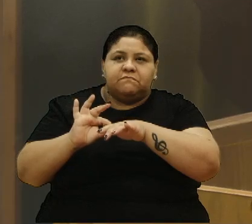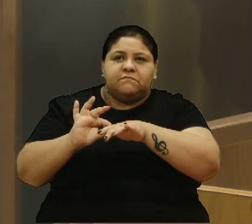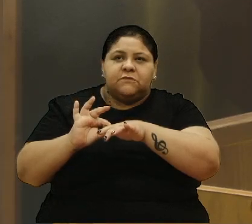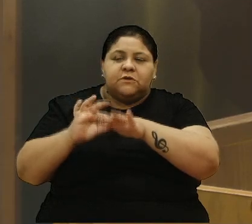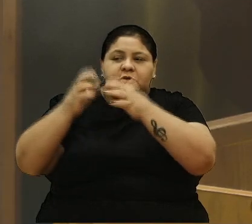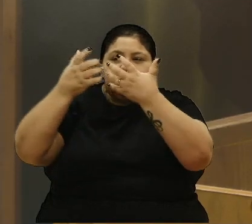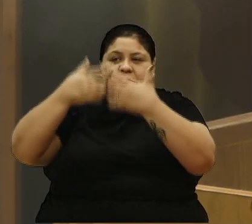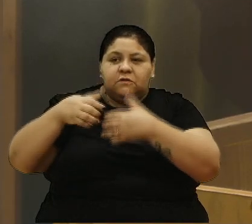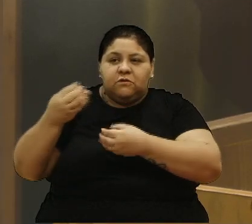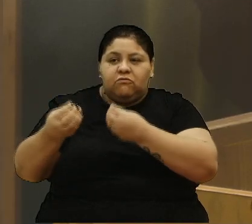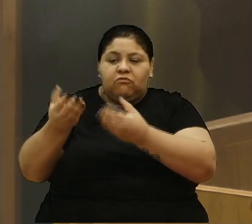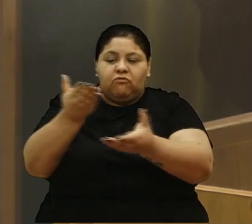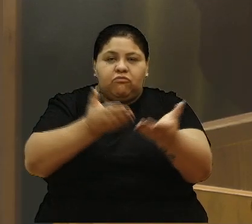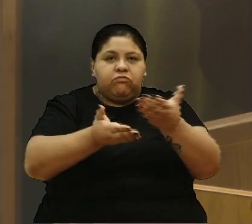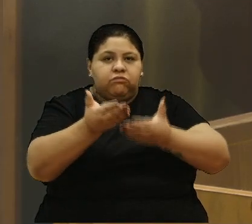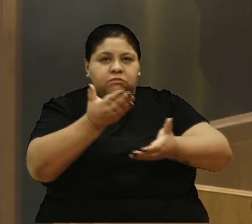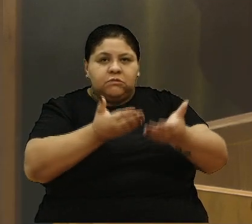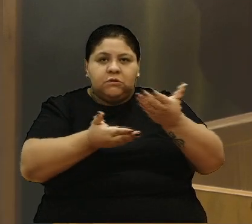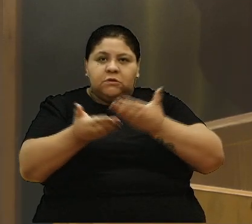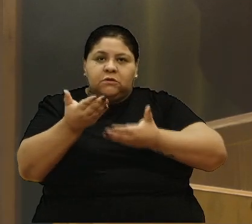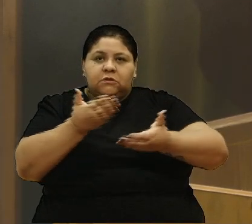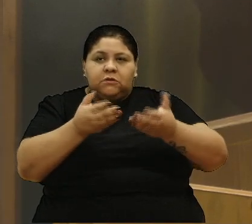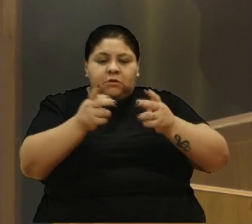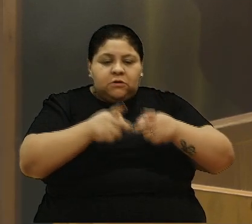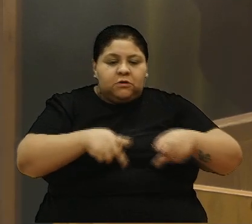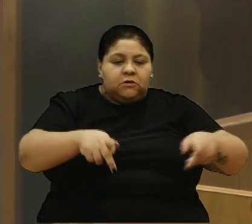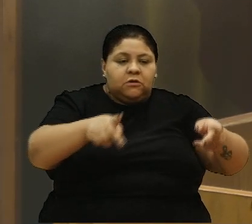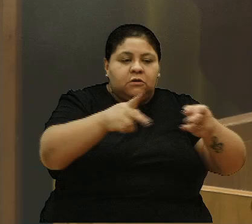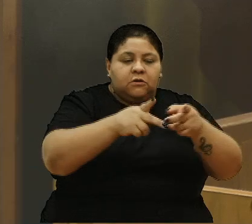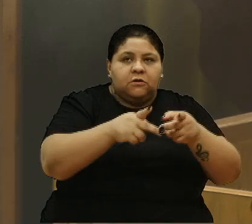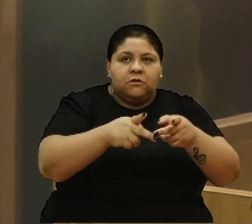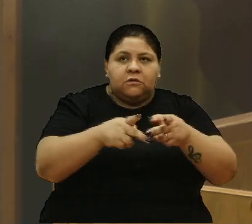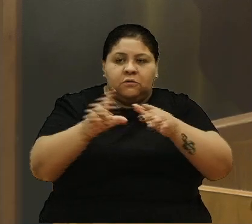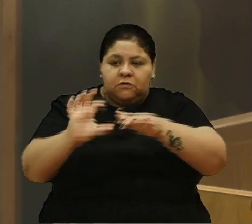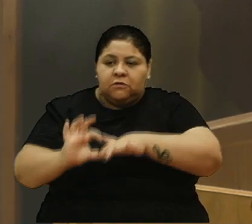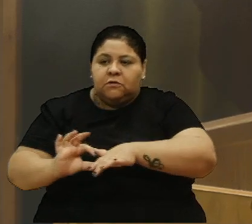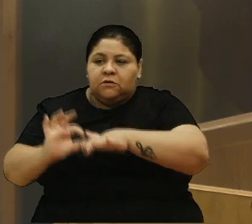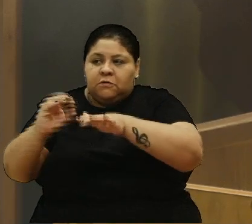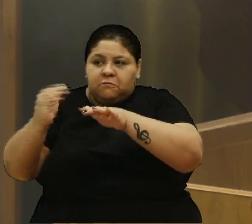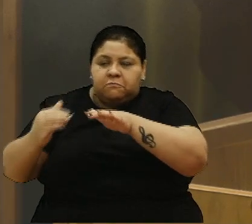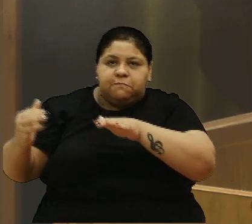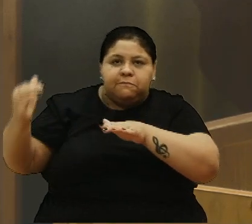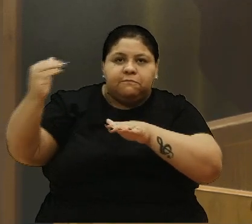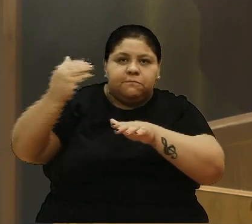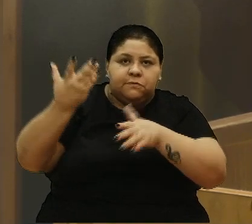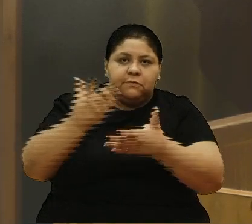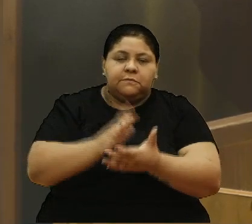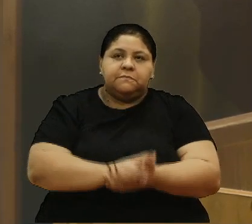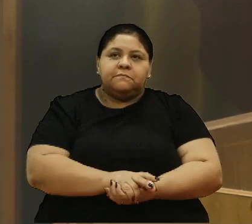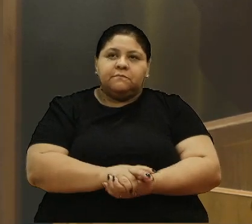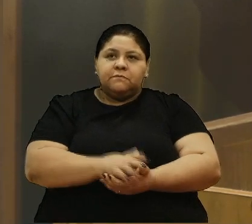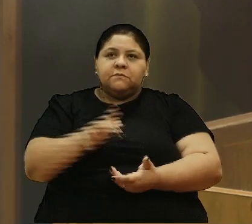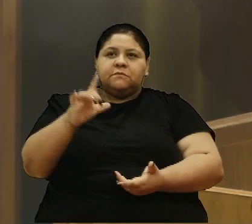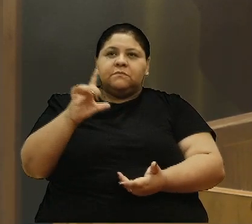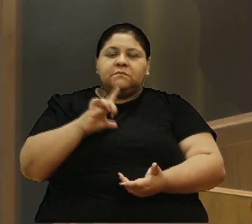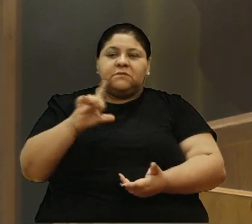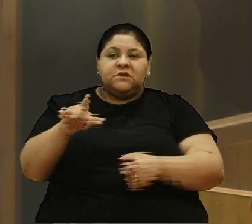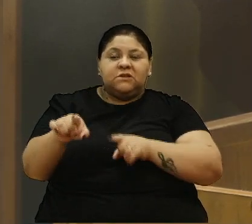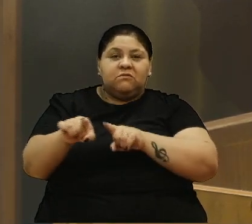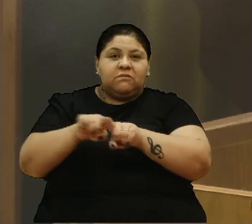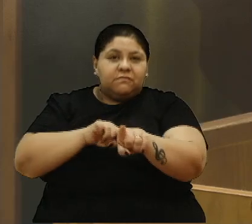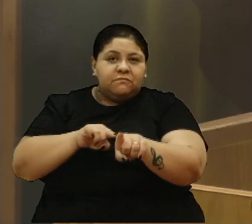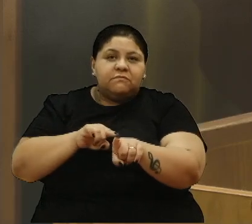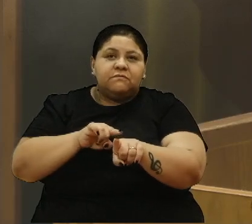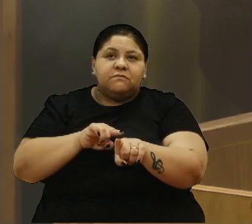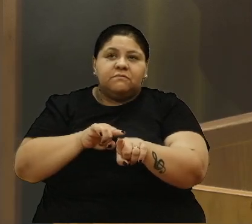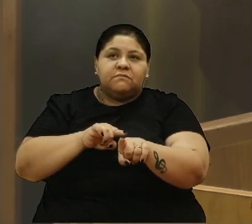funcionavam como intermediários entre o povo e as lideranças superiores. Lidavam com disputa e